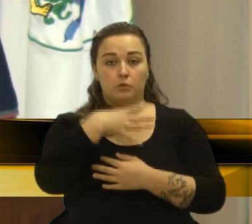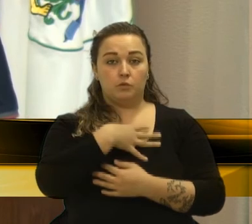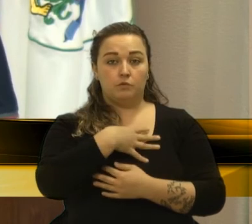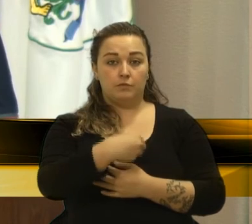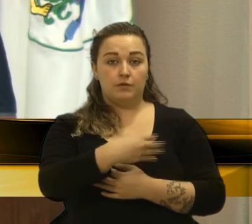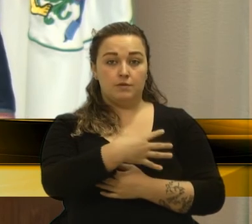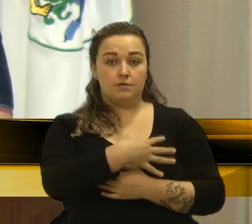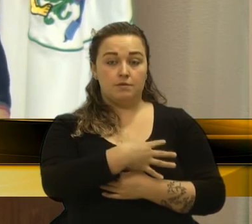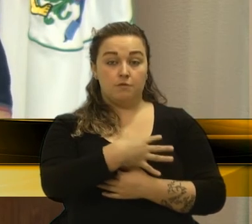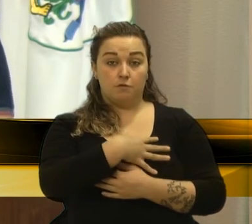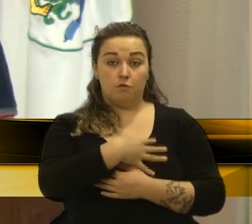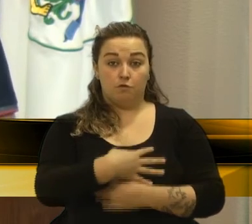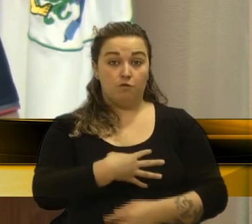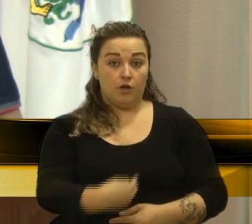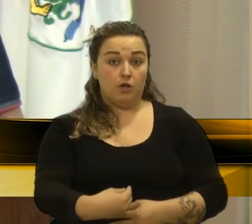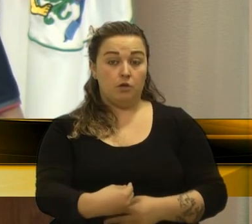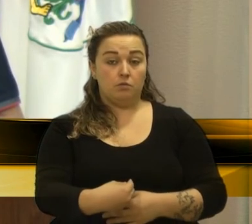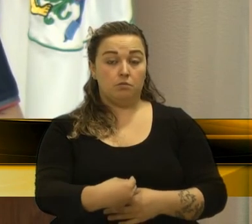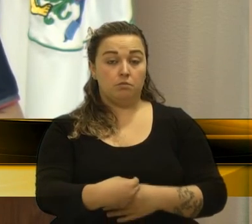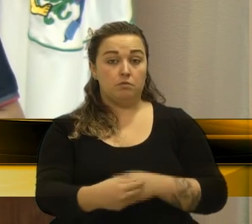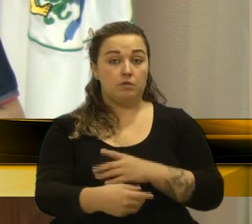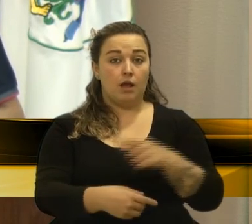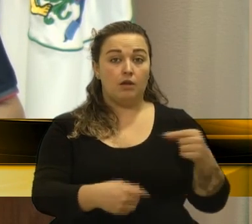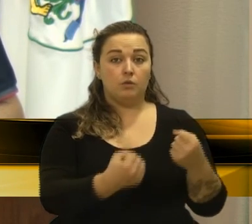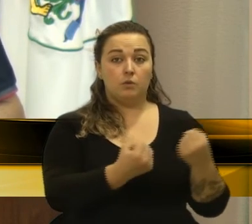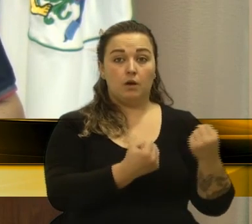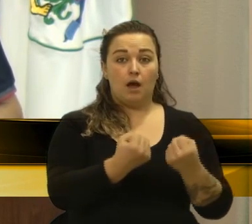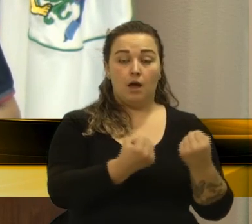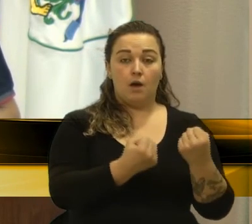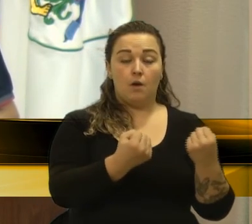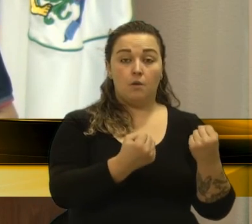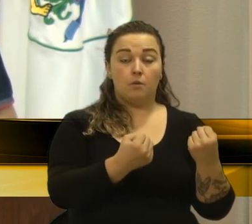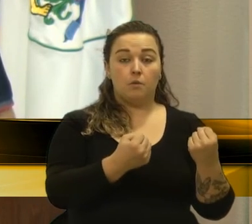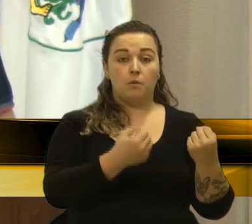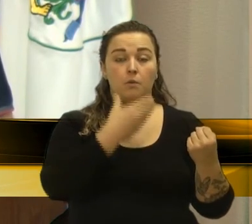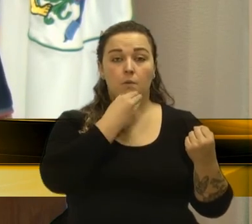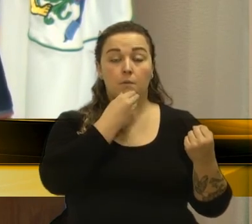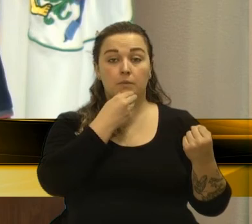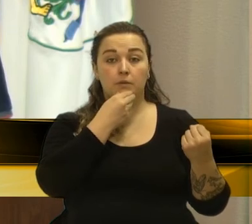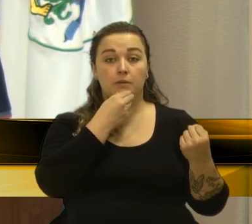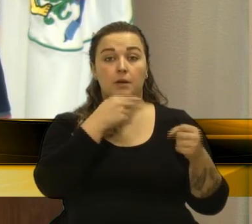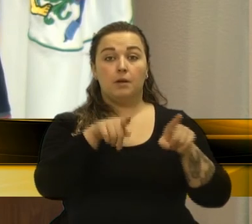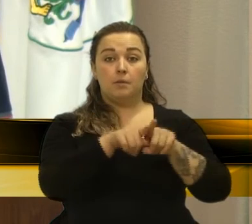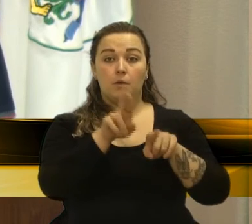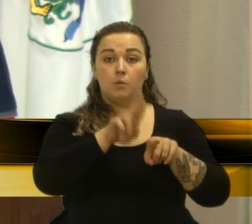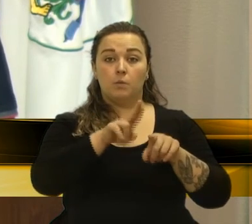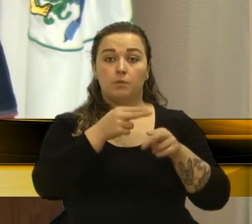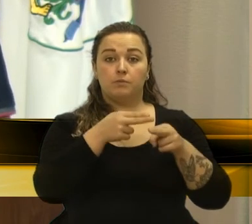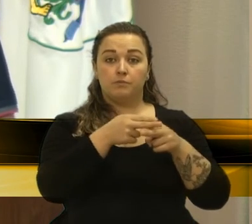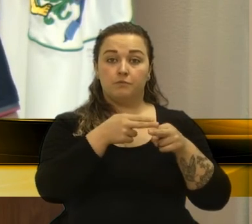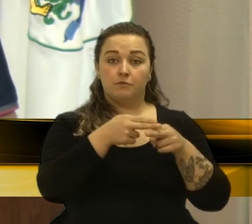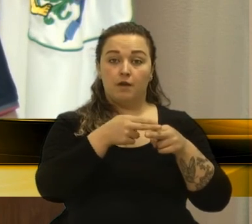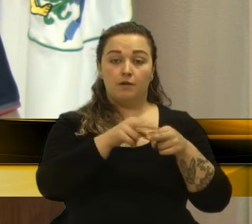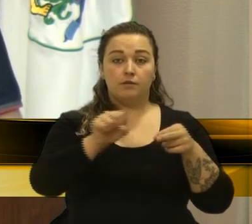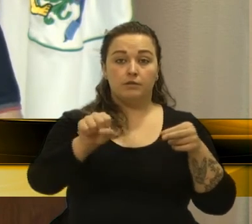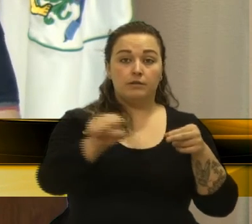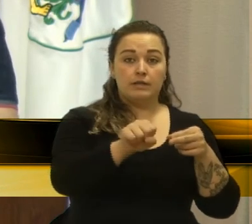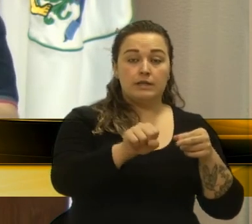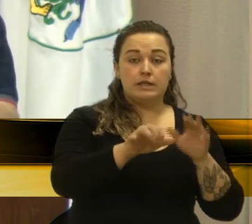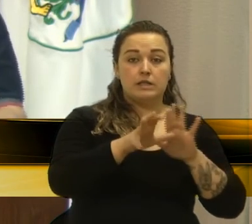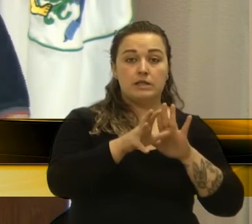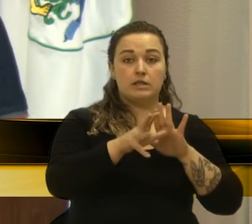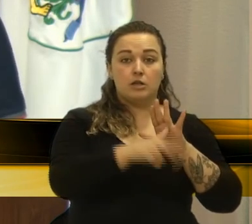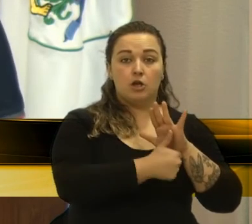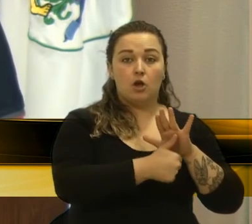carro e que foi vítima de um assalto, onde o assaltante estava com uma faca em punho, foi sequestrada, enfim,